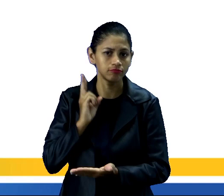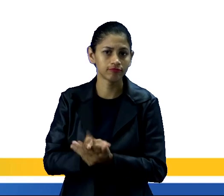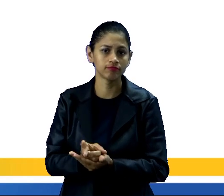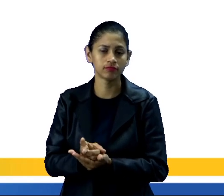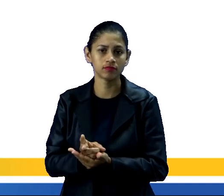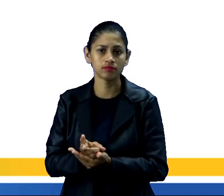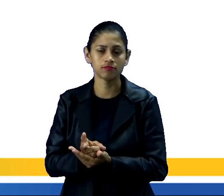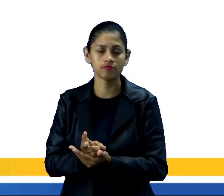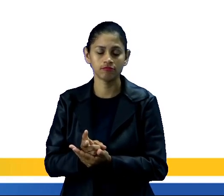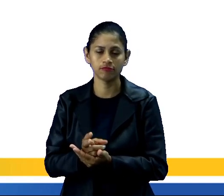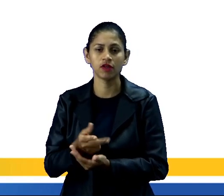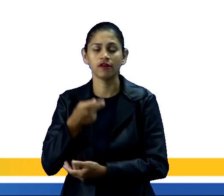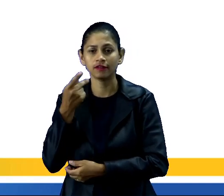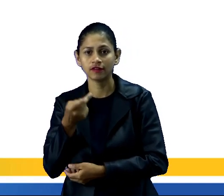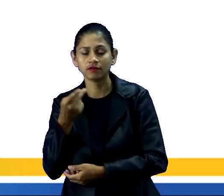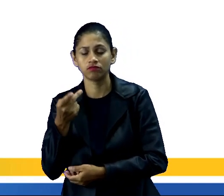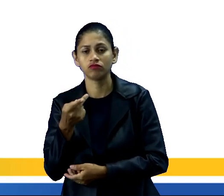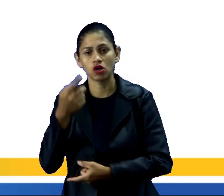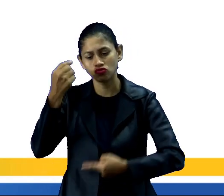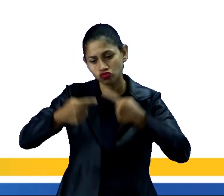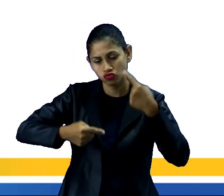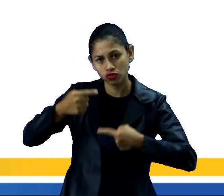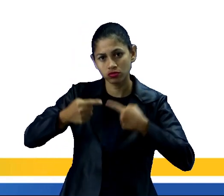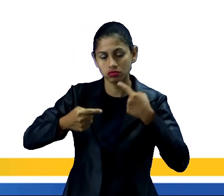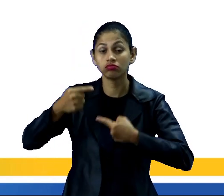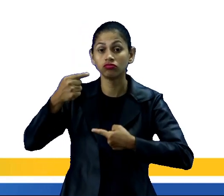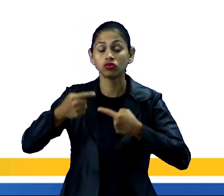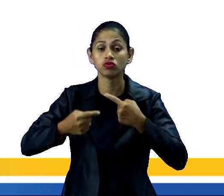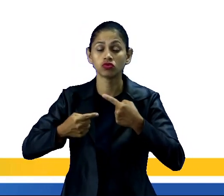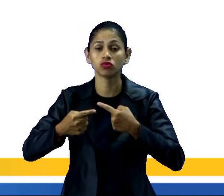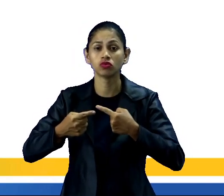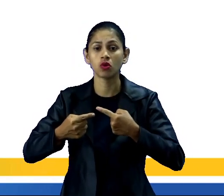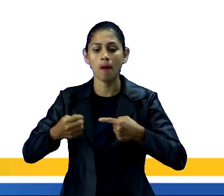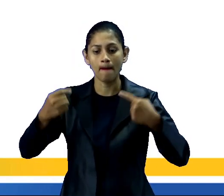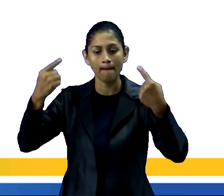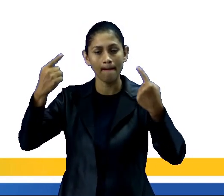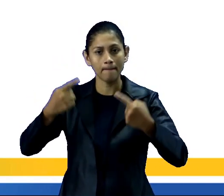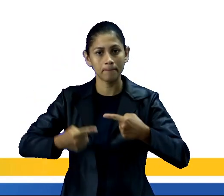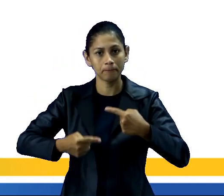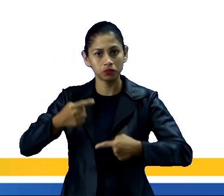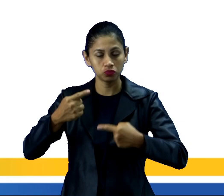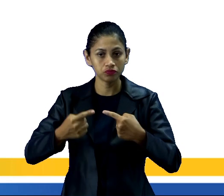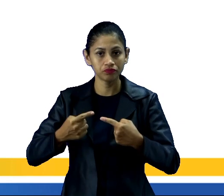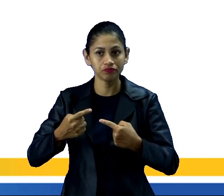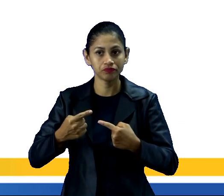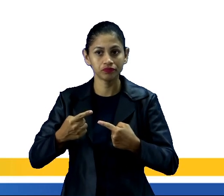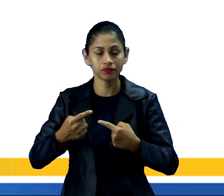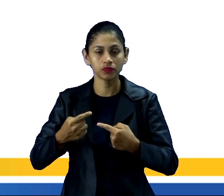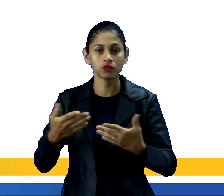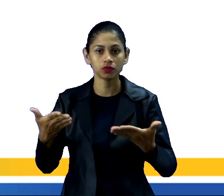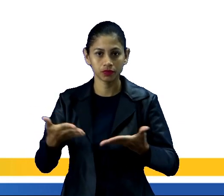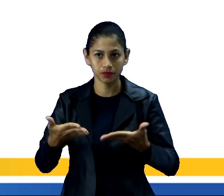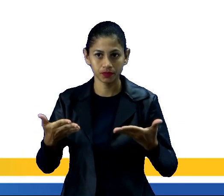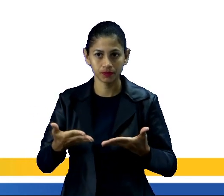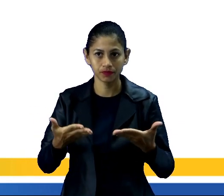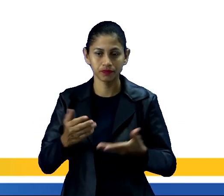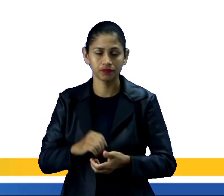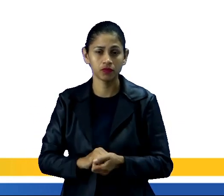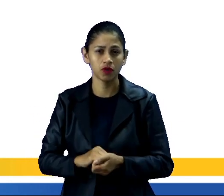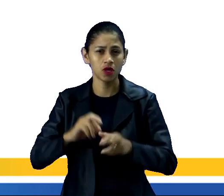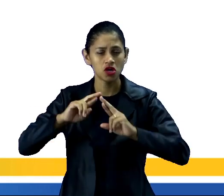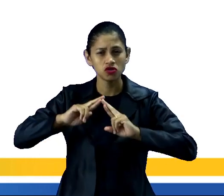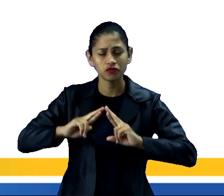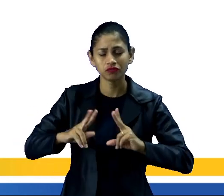frequentemente mencionado em discussões políticas atuais, né? O fascismo ele tem se atualizado.